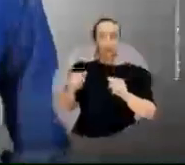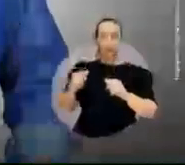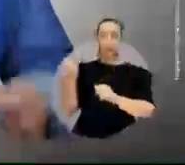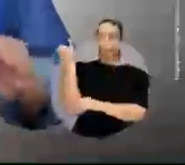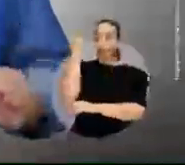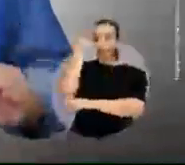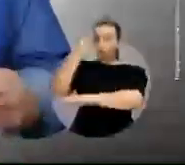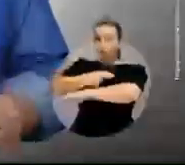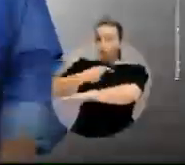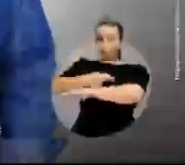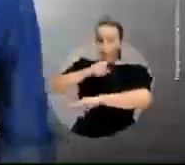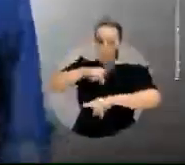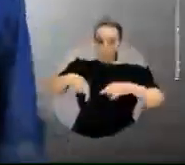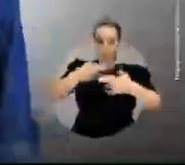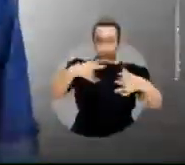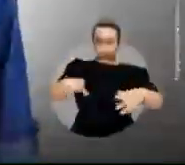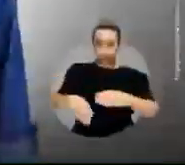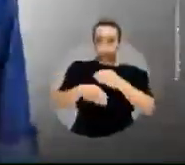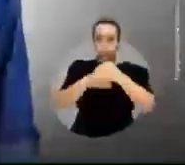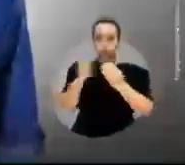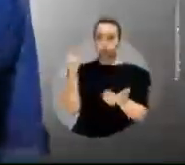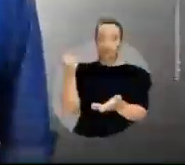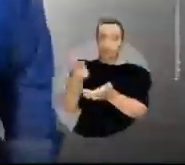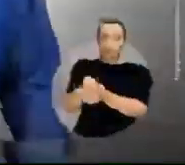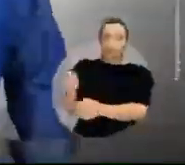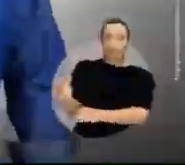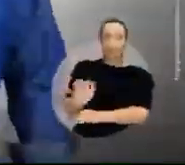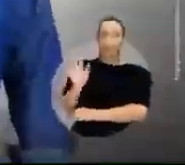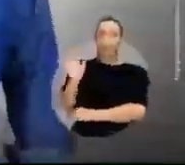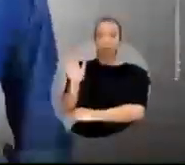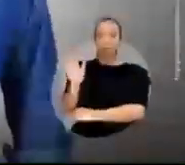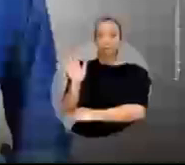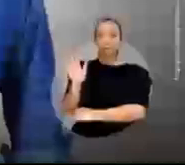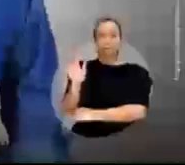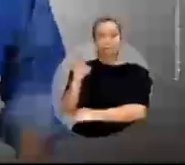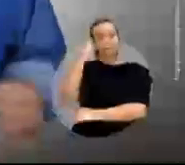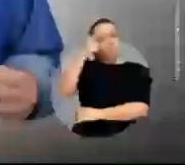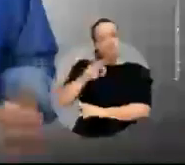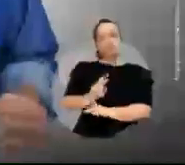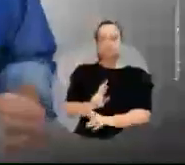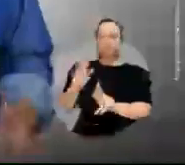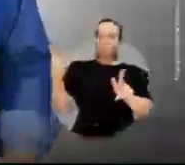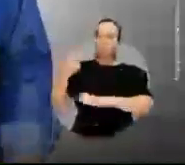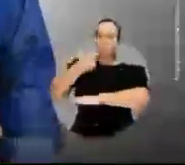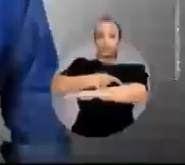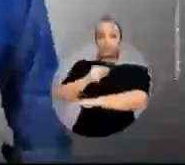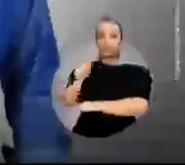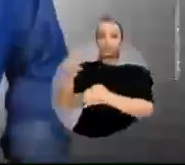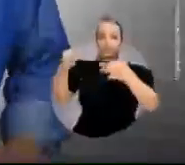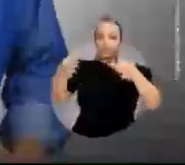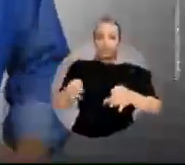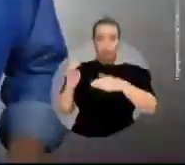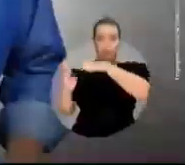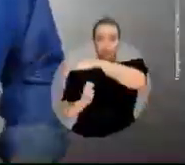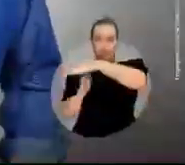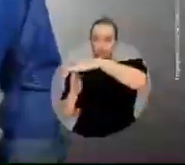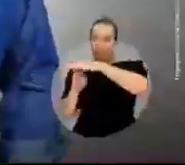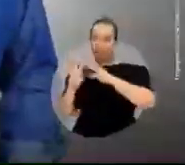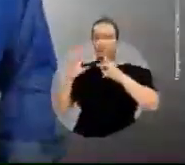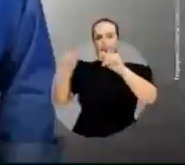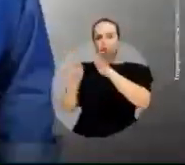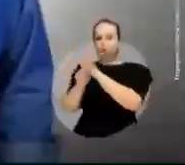entra no preço dos produtos e dói no seu bolso. Comigo o pedágio vai ter o valor justo. Vou auditar todas